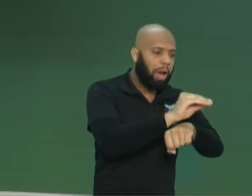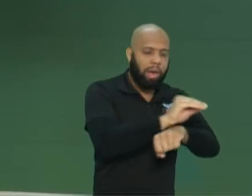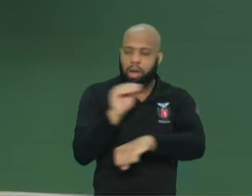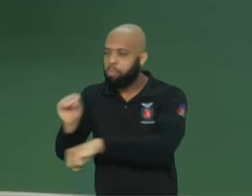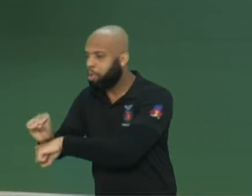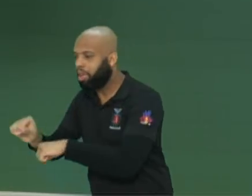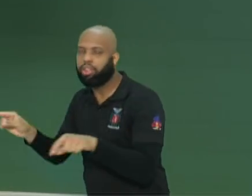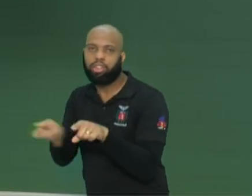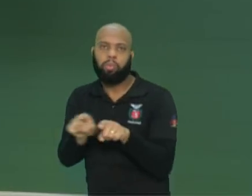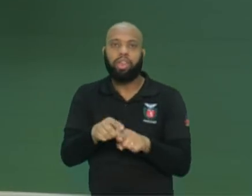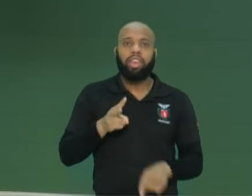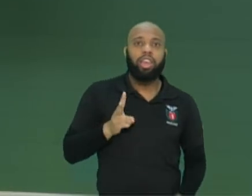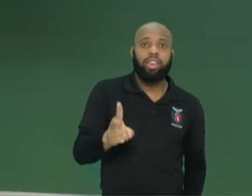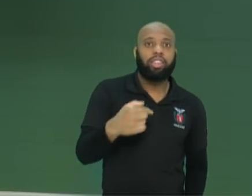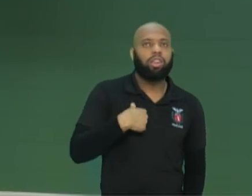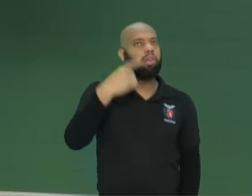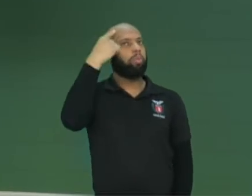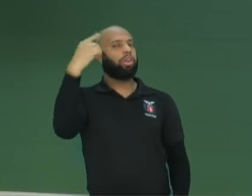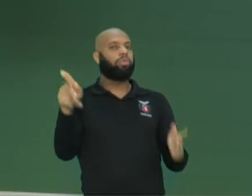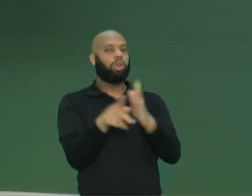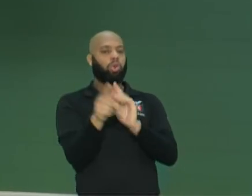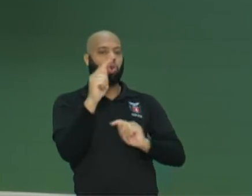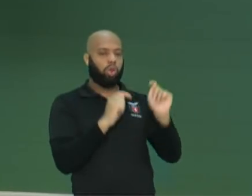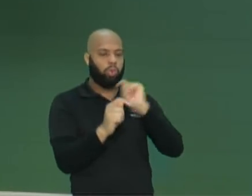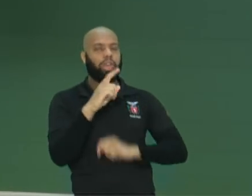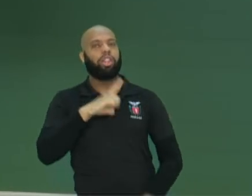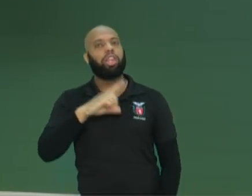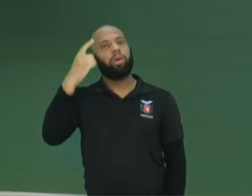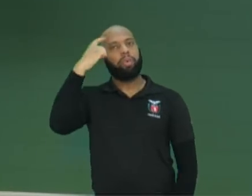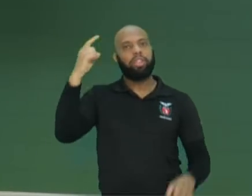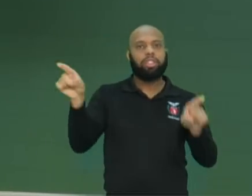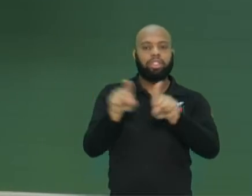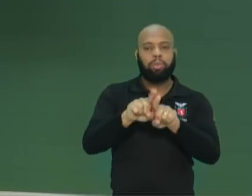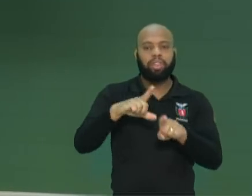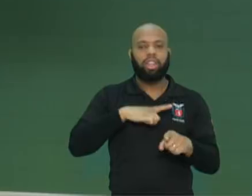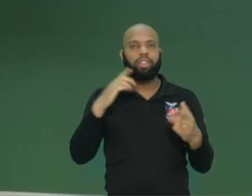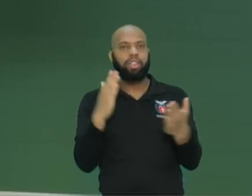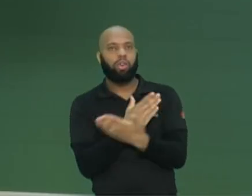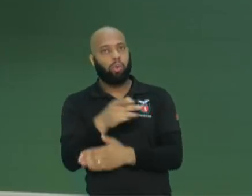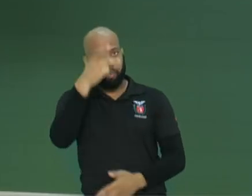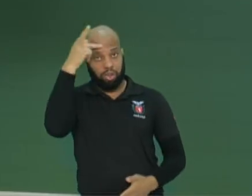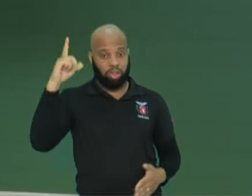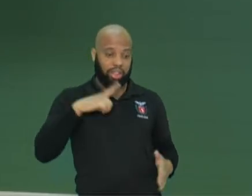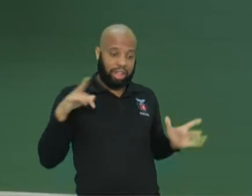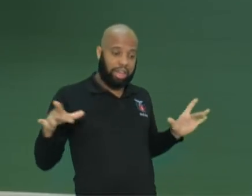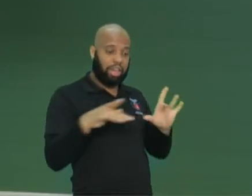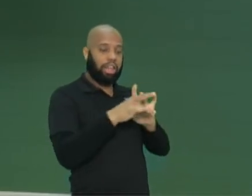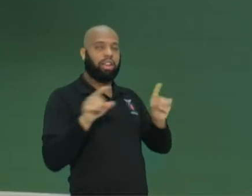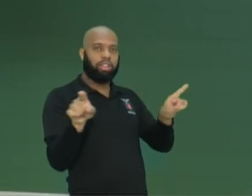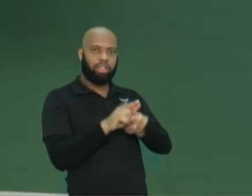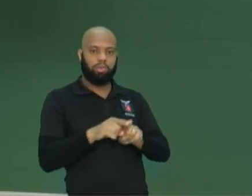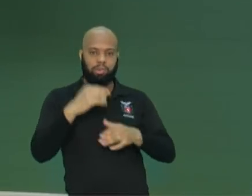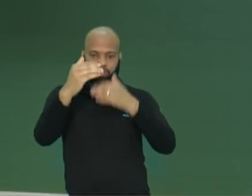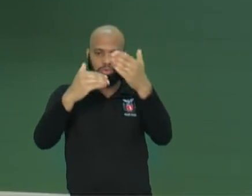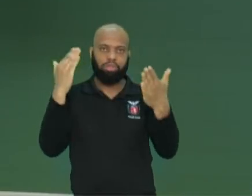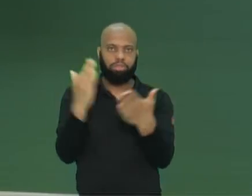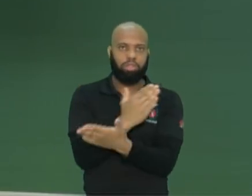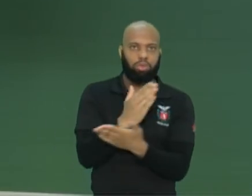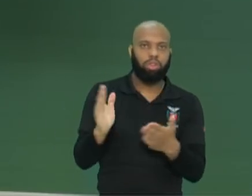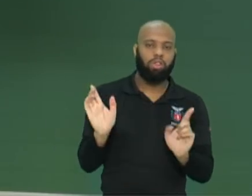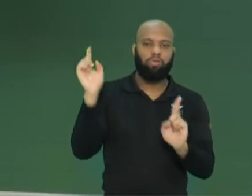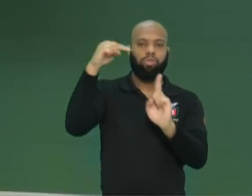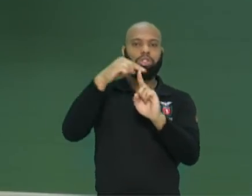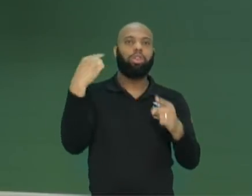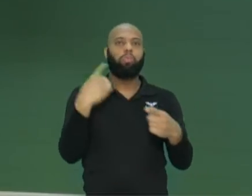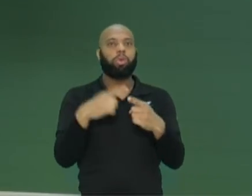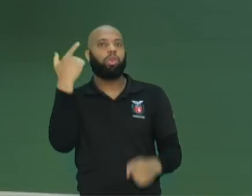trabalho. Sempre quando eu penso em atividade econômica, eu penso que há alguém envolvido, que há alguém desempenhando funções para que